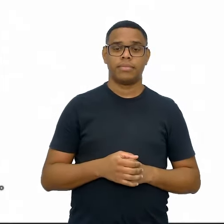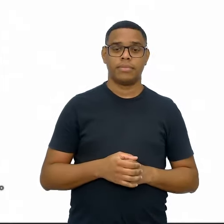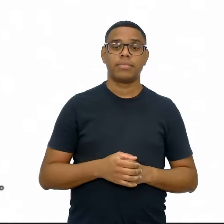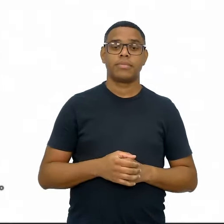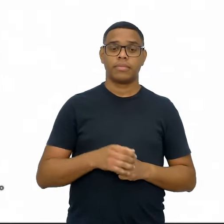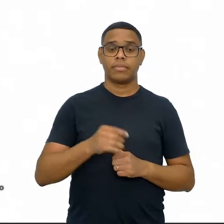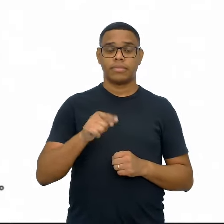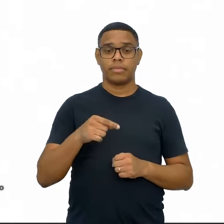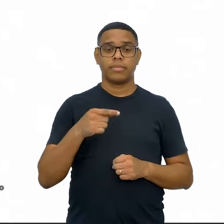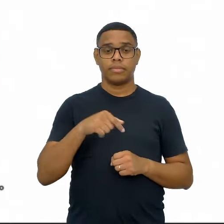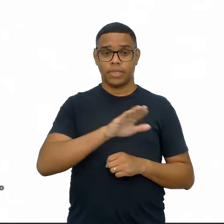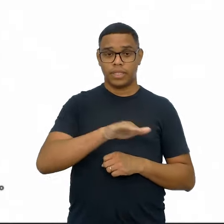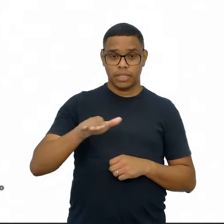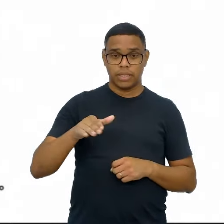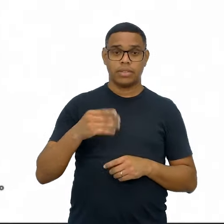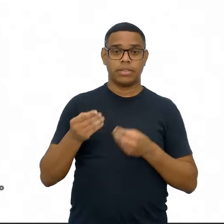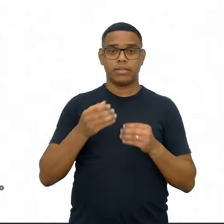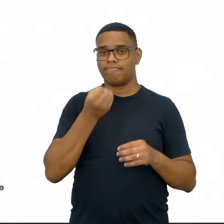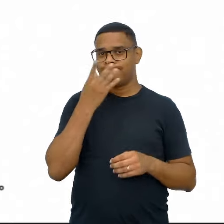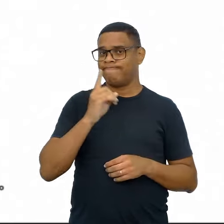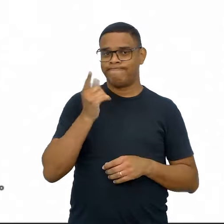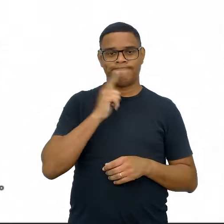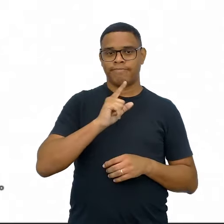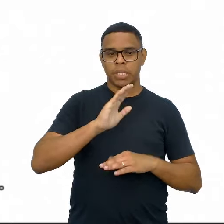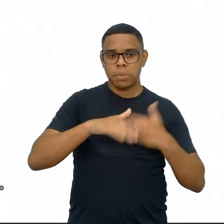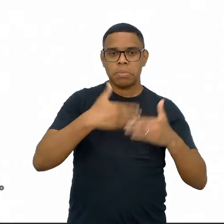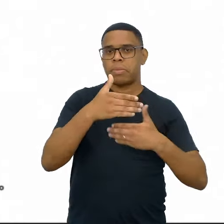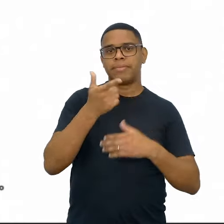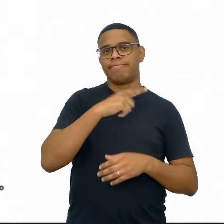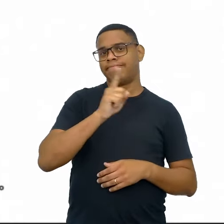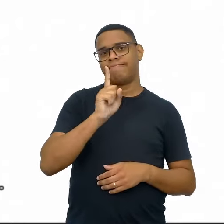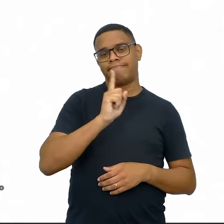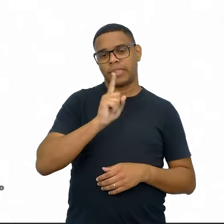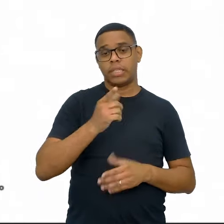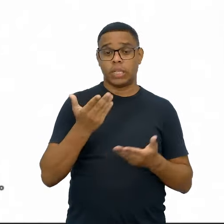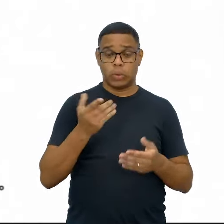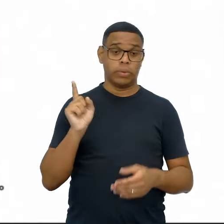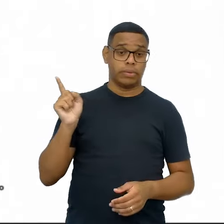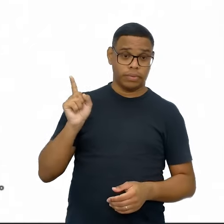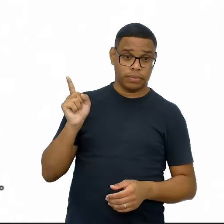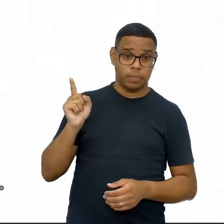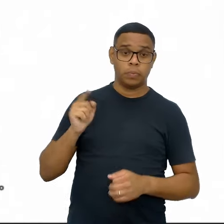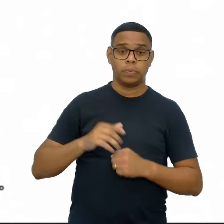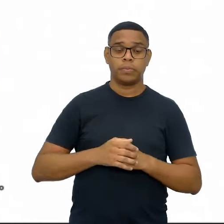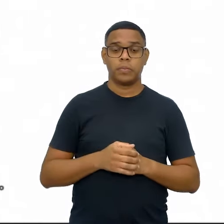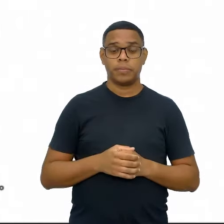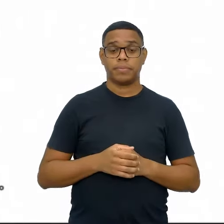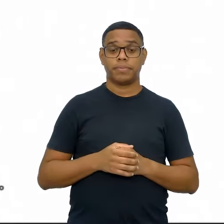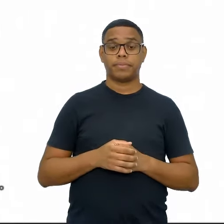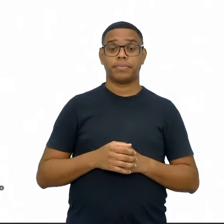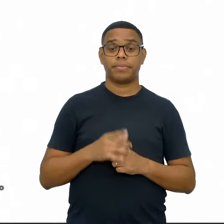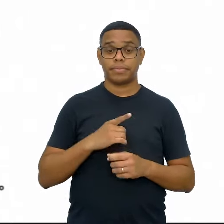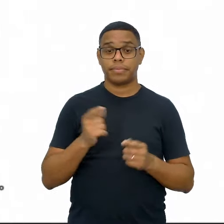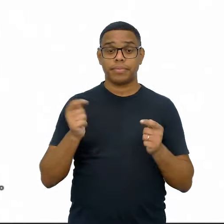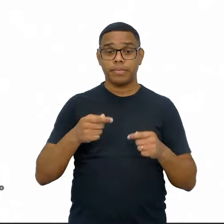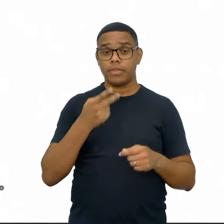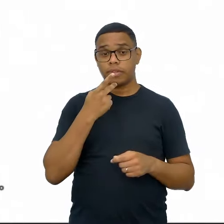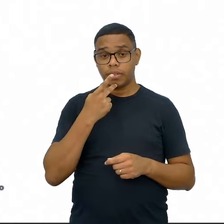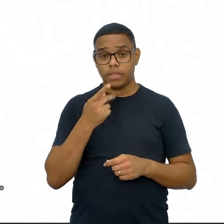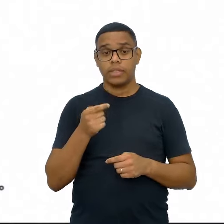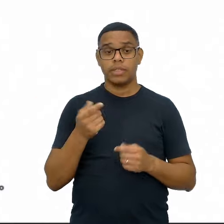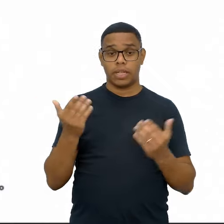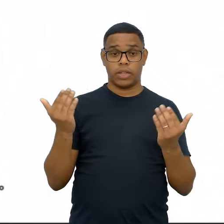o item que as crianças não foram muito bem, tá? Então, nesse item específico, a habilidade, ela diz assim, ó, que